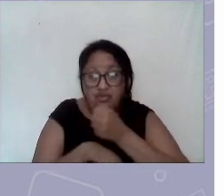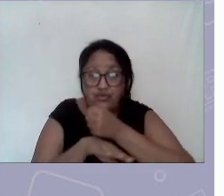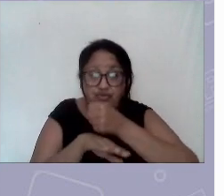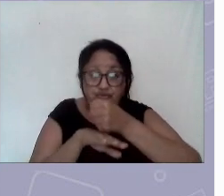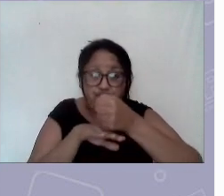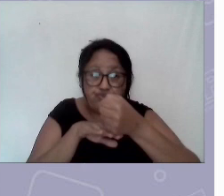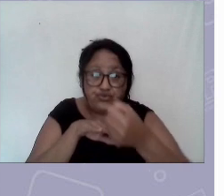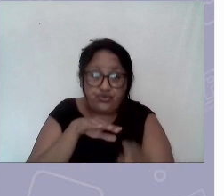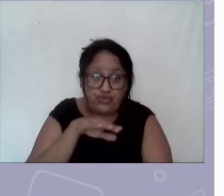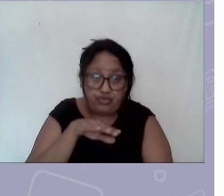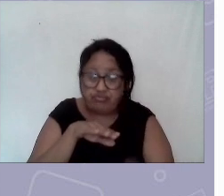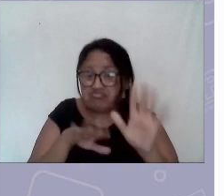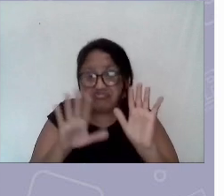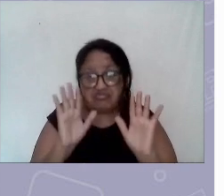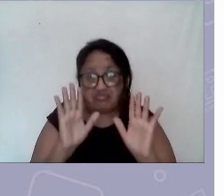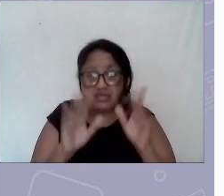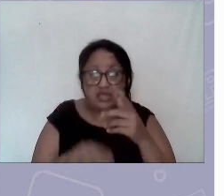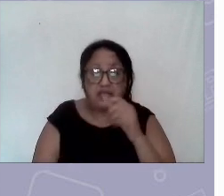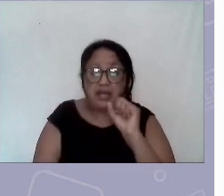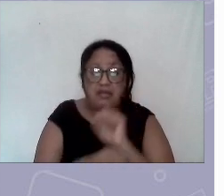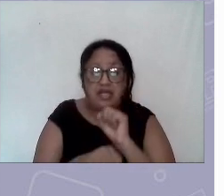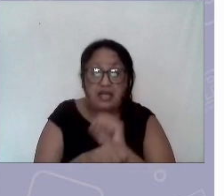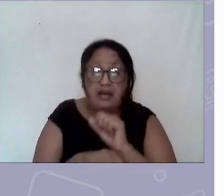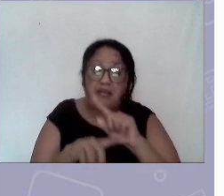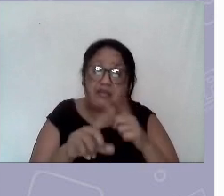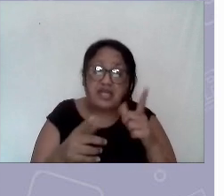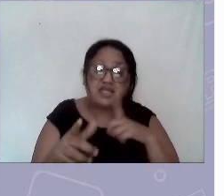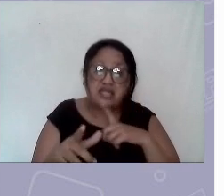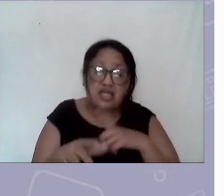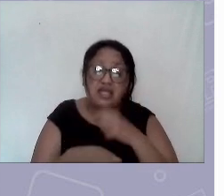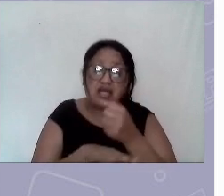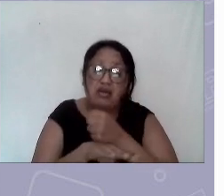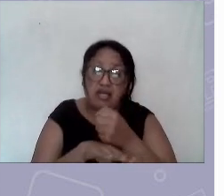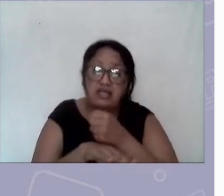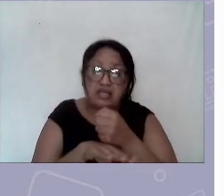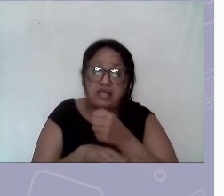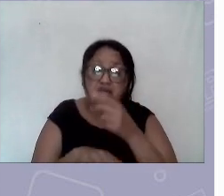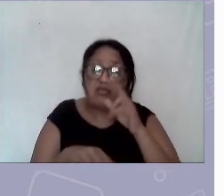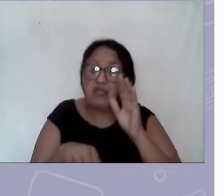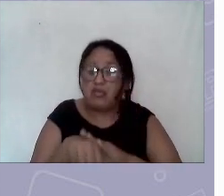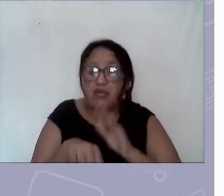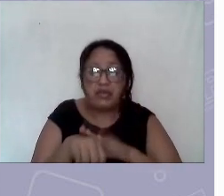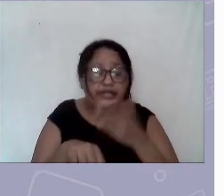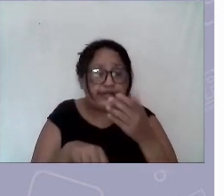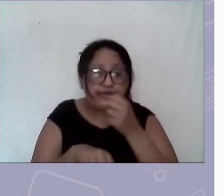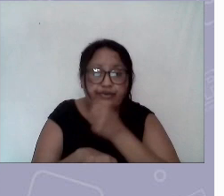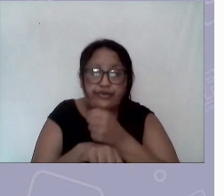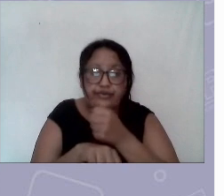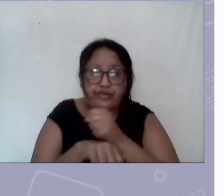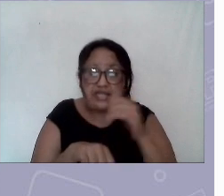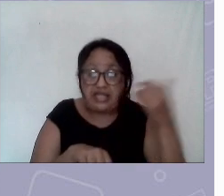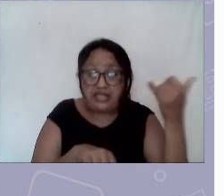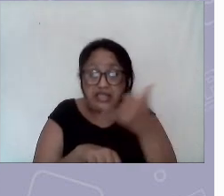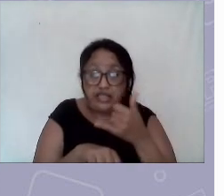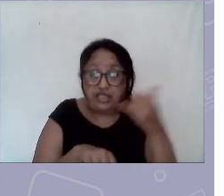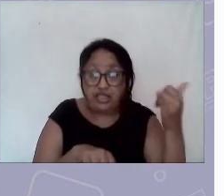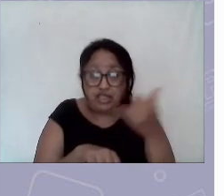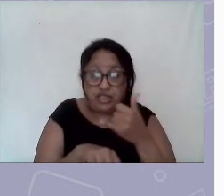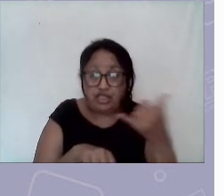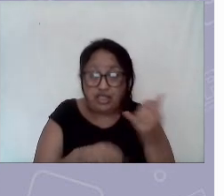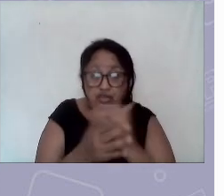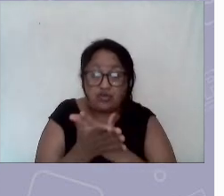não iria parar mas se tiver atrito em algum momento esse bloco para ou seja essa energia que você promoveu